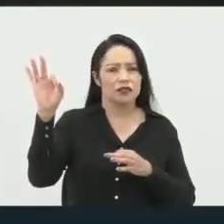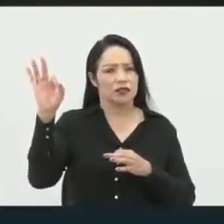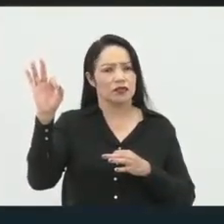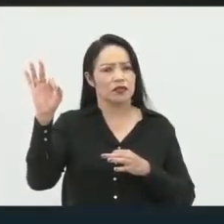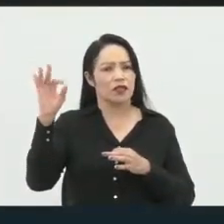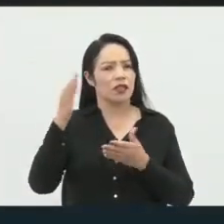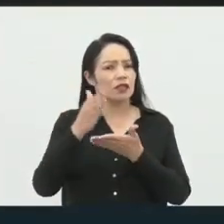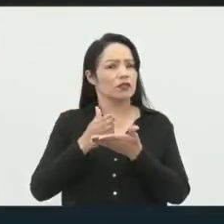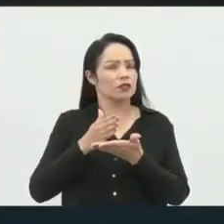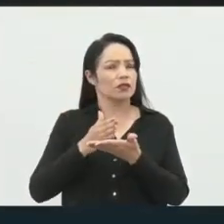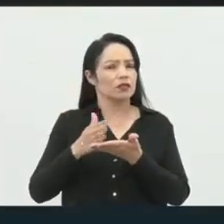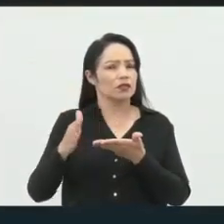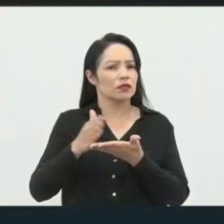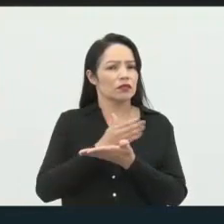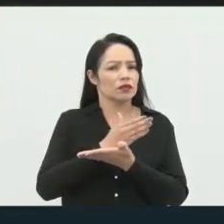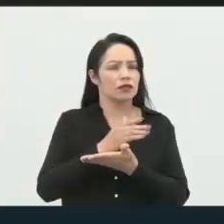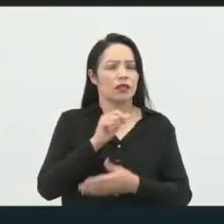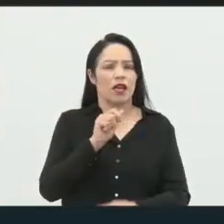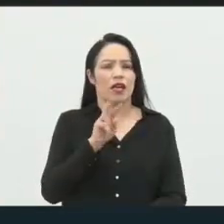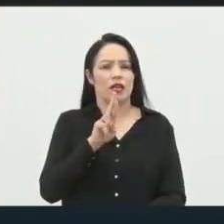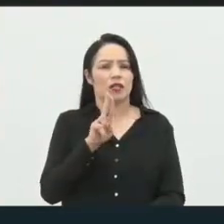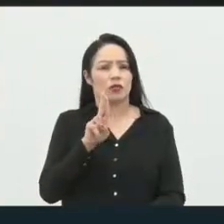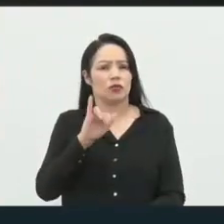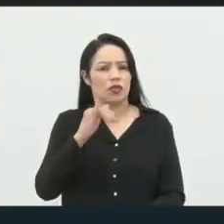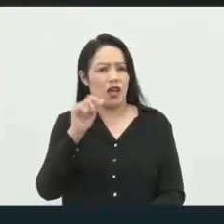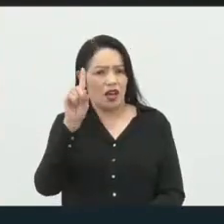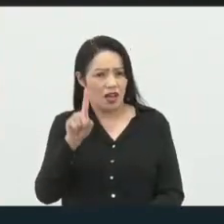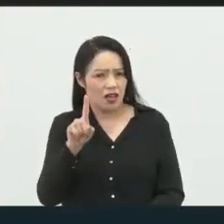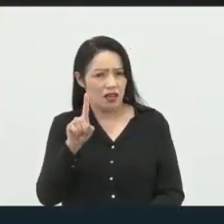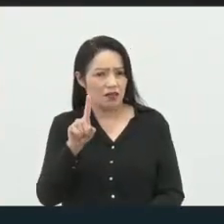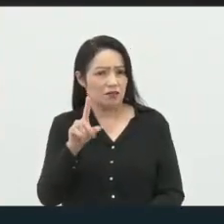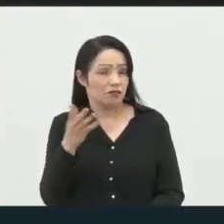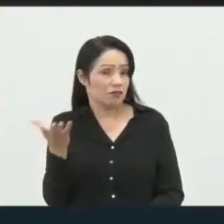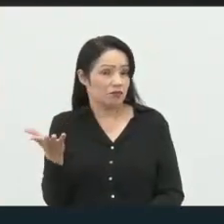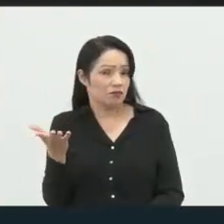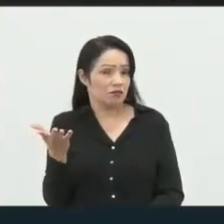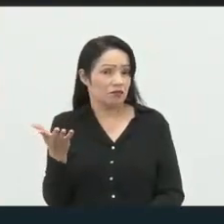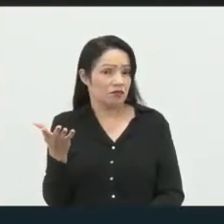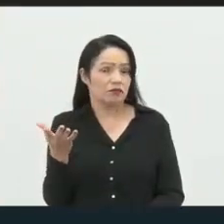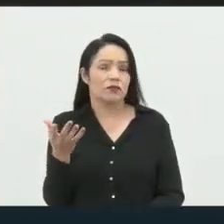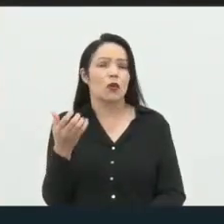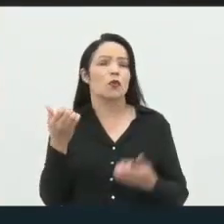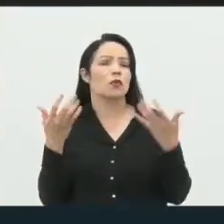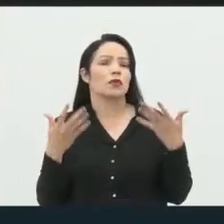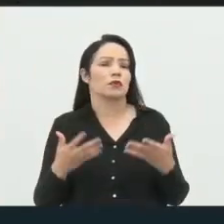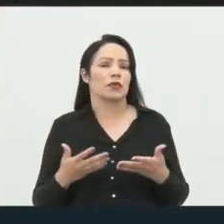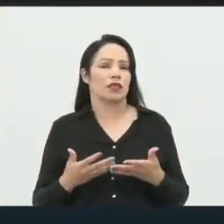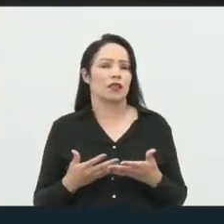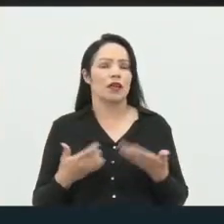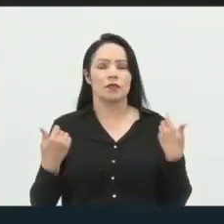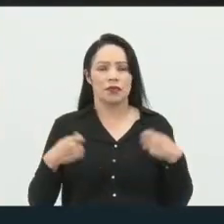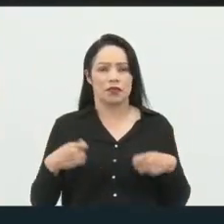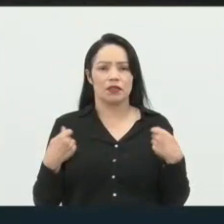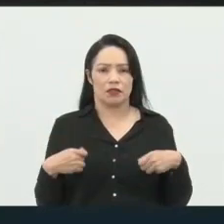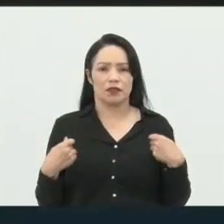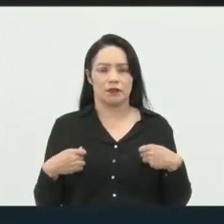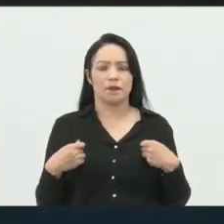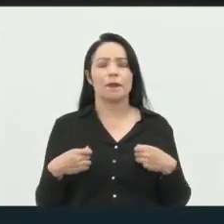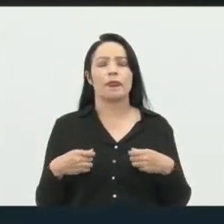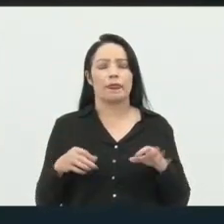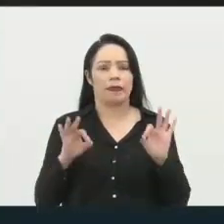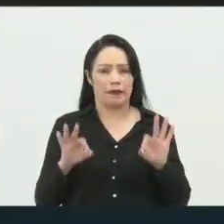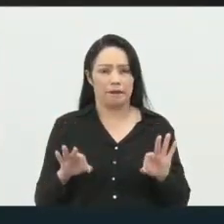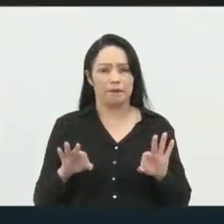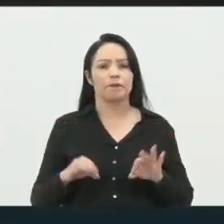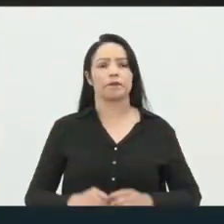quase com Arujá no fim da cidade não não se justifica precisa dar o devido encaminhamento